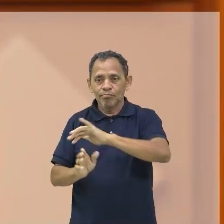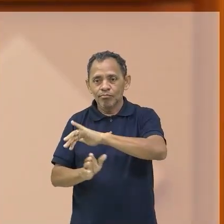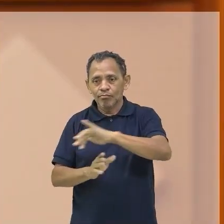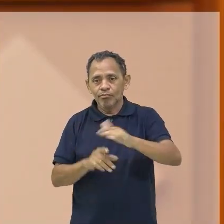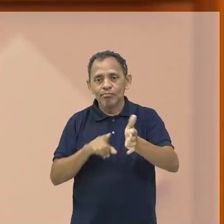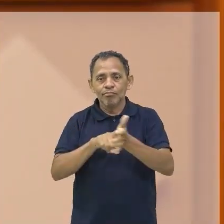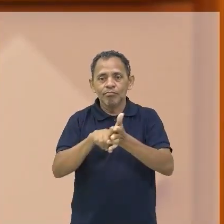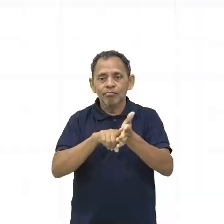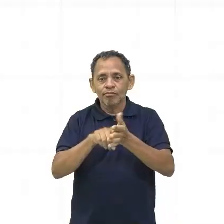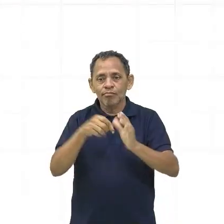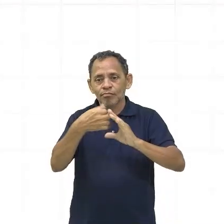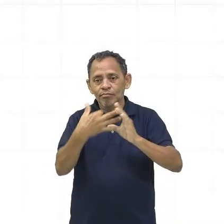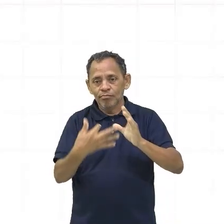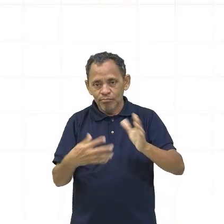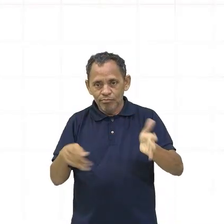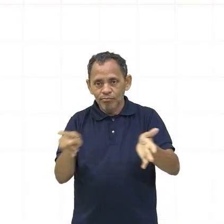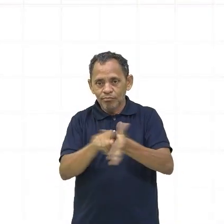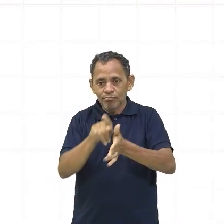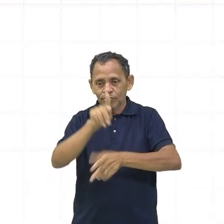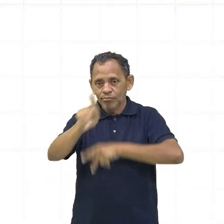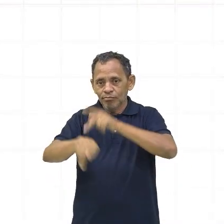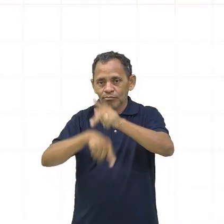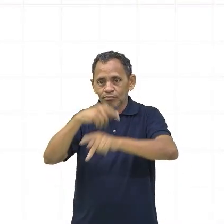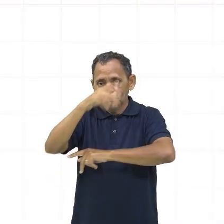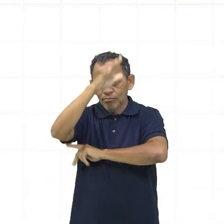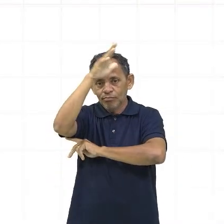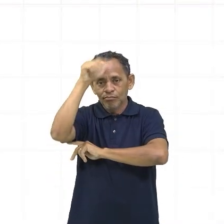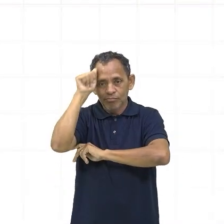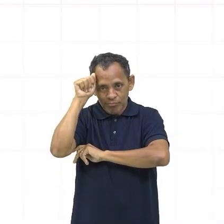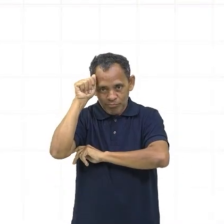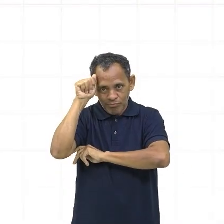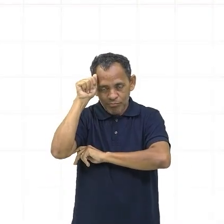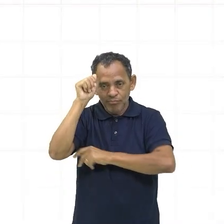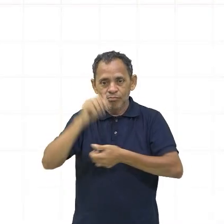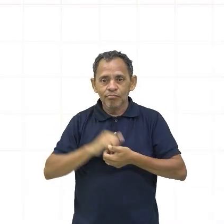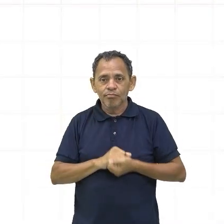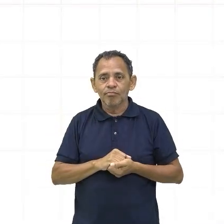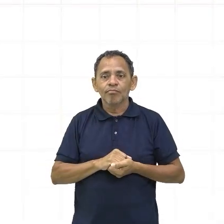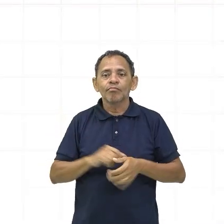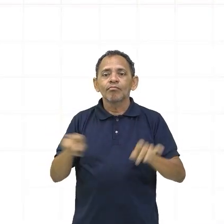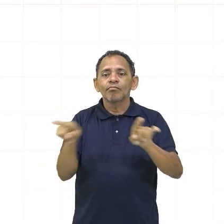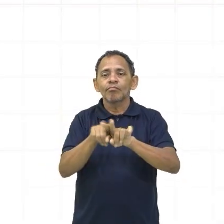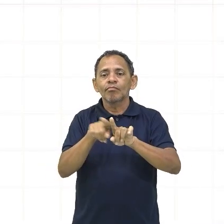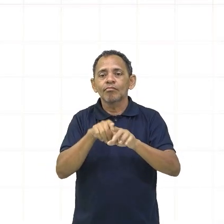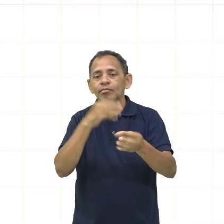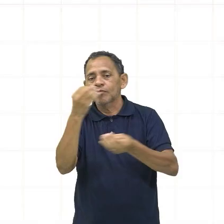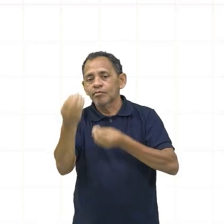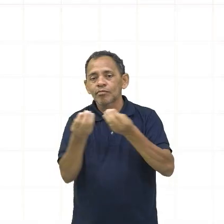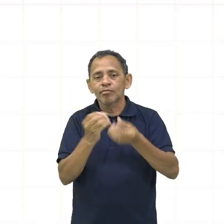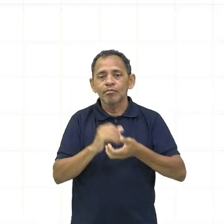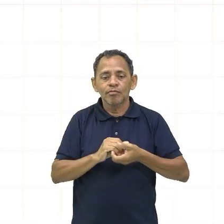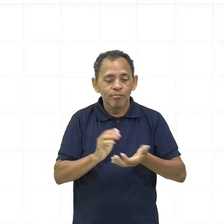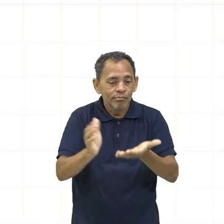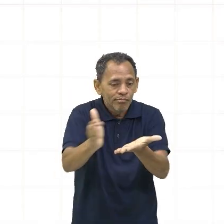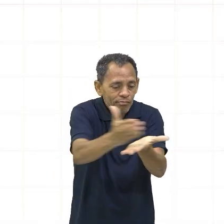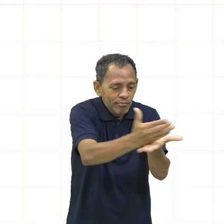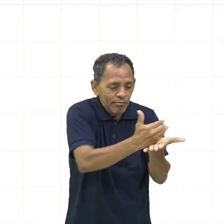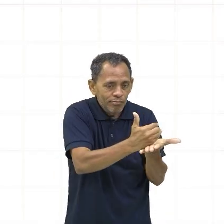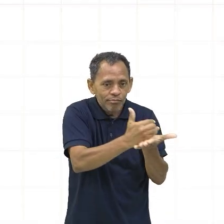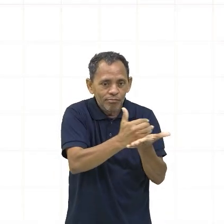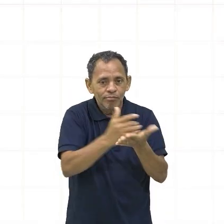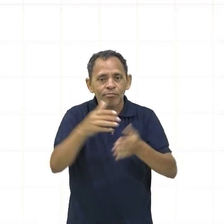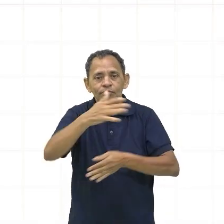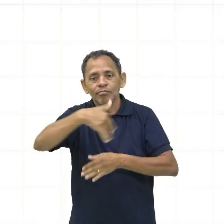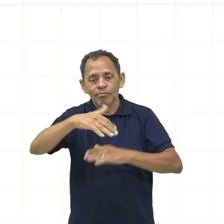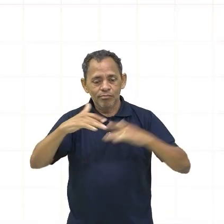verifica as características da população amazonense, né, vê como que elas estão concentradas aí nas áreas urbanas